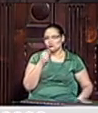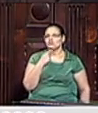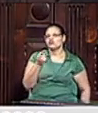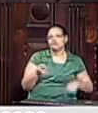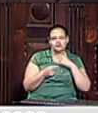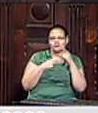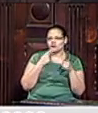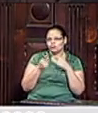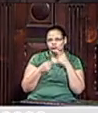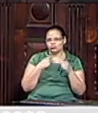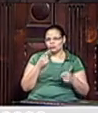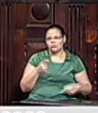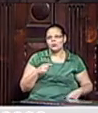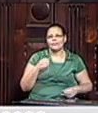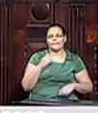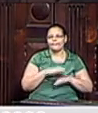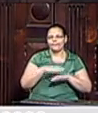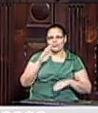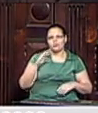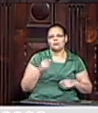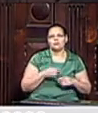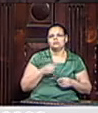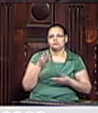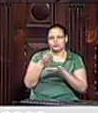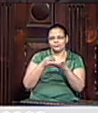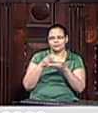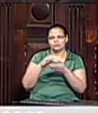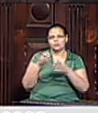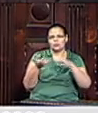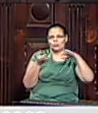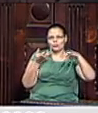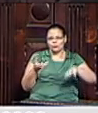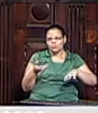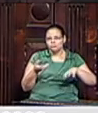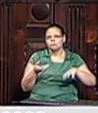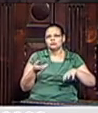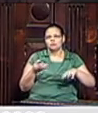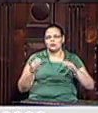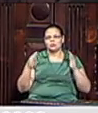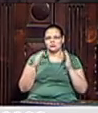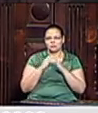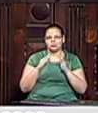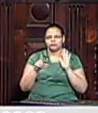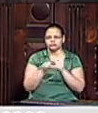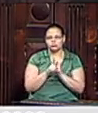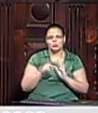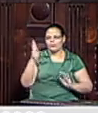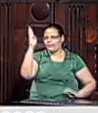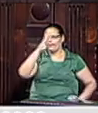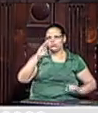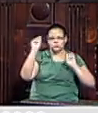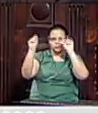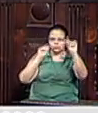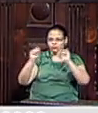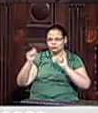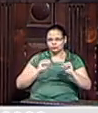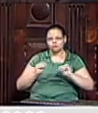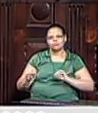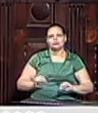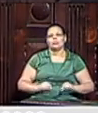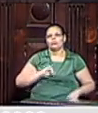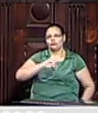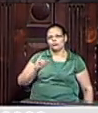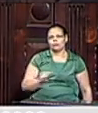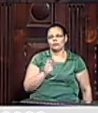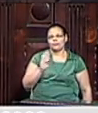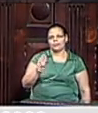dúvida. Mais da metade do Congresso brasileiro, das casas legislativas de todo o Brasil, a JBS é